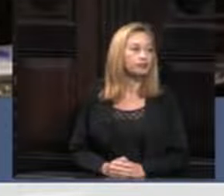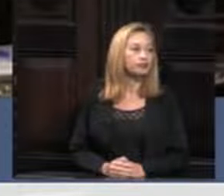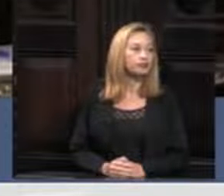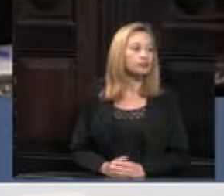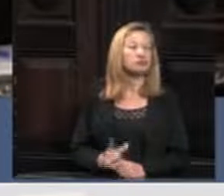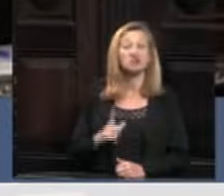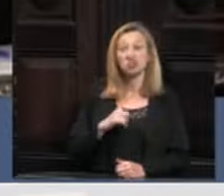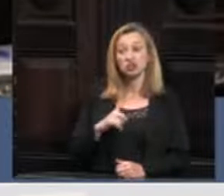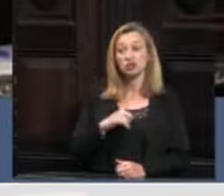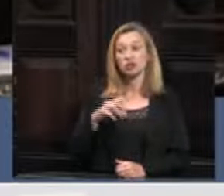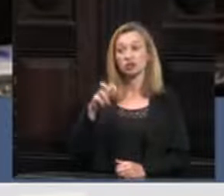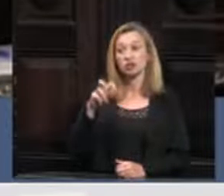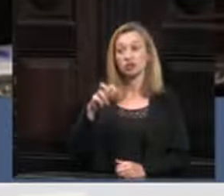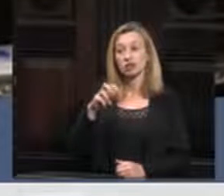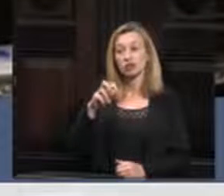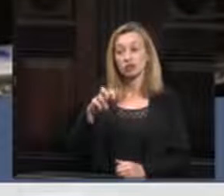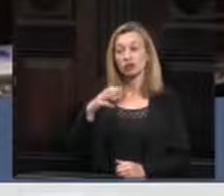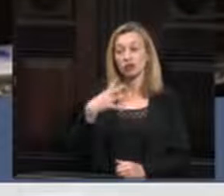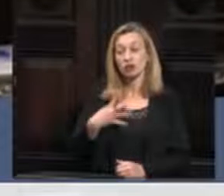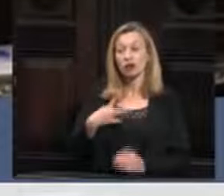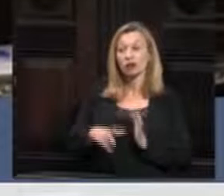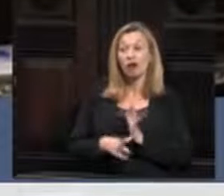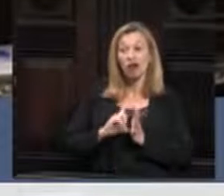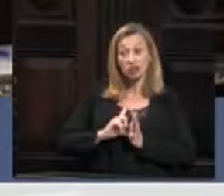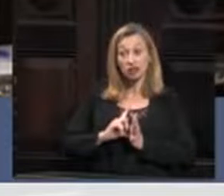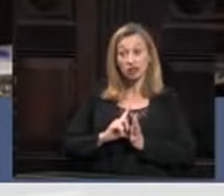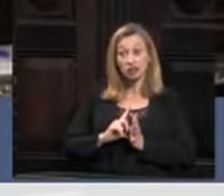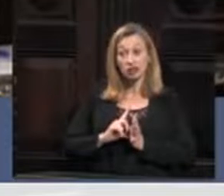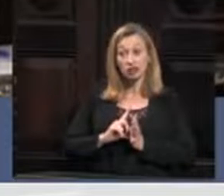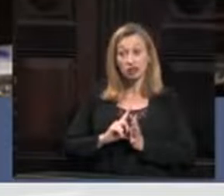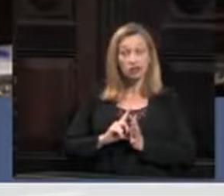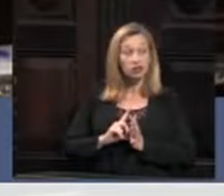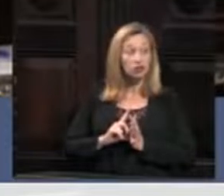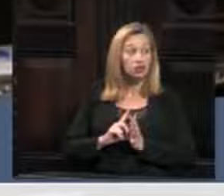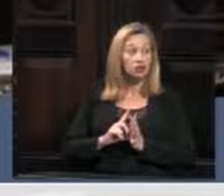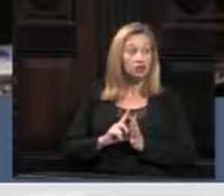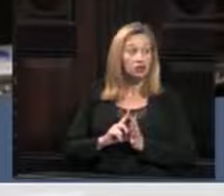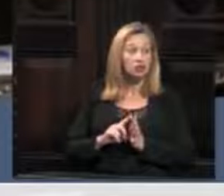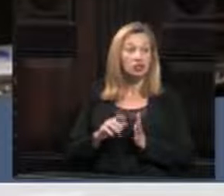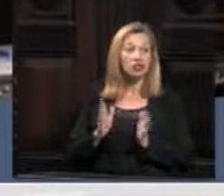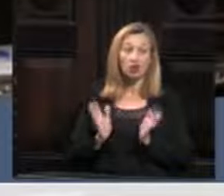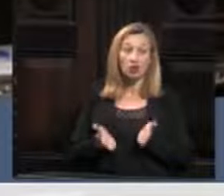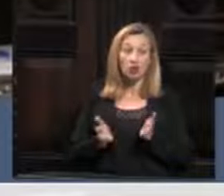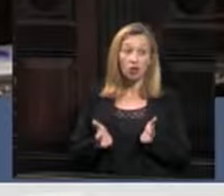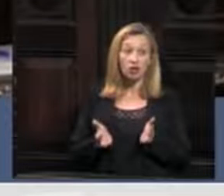Tivemos 54 votos antes da eleição, como não ter 36 agora?